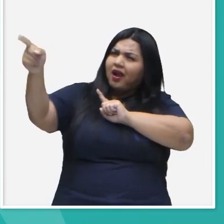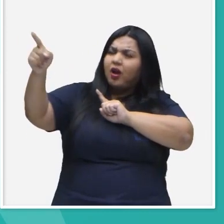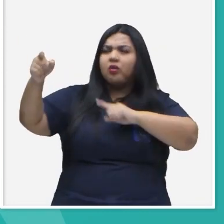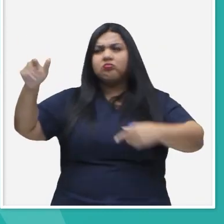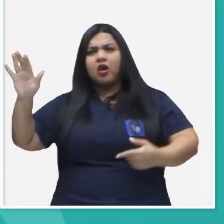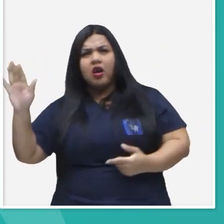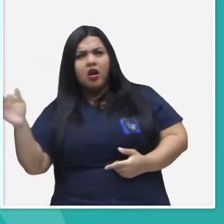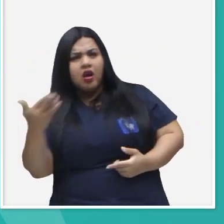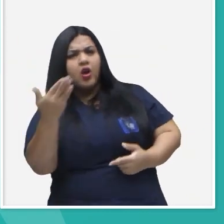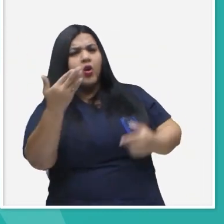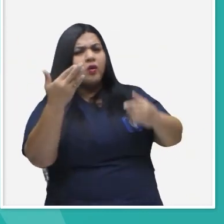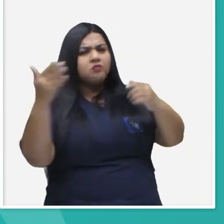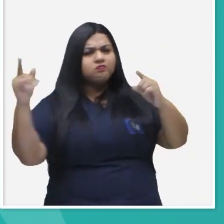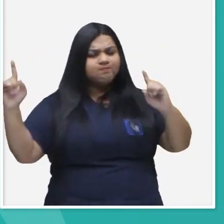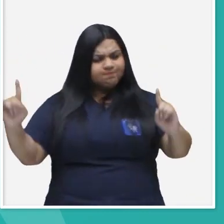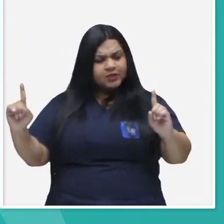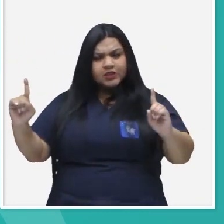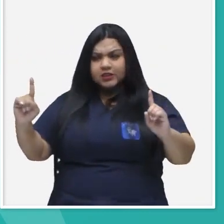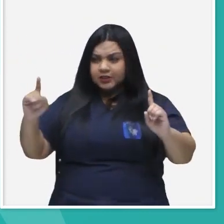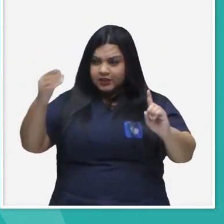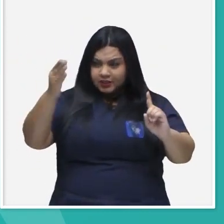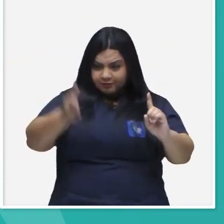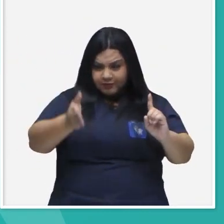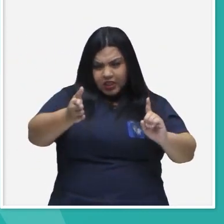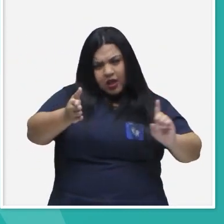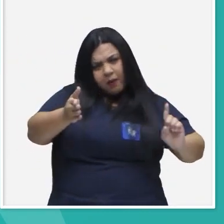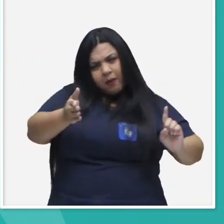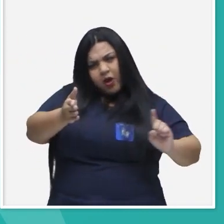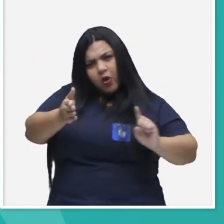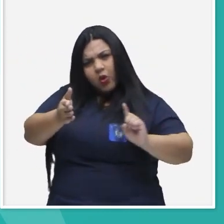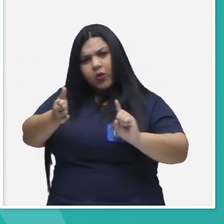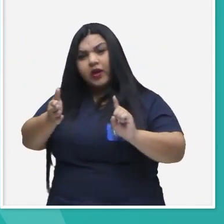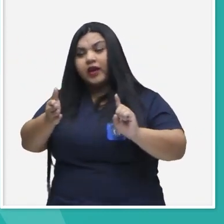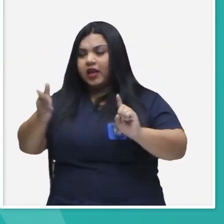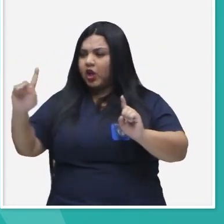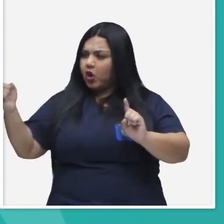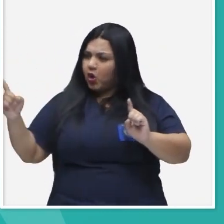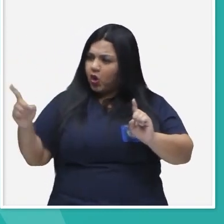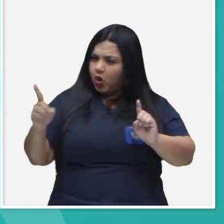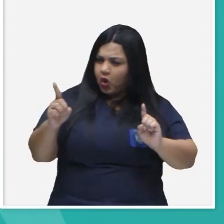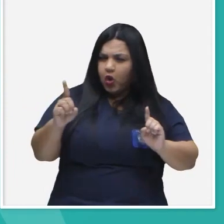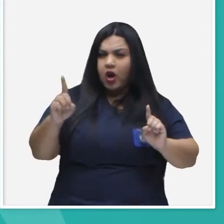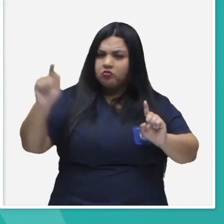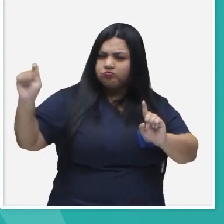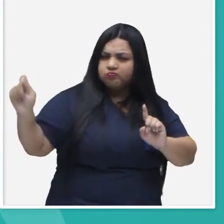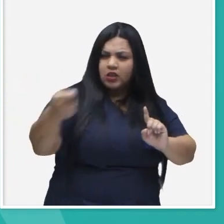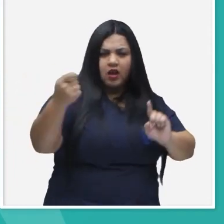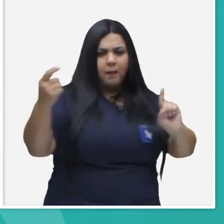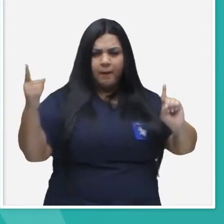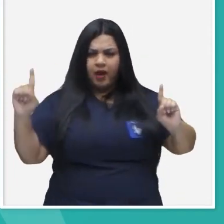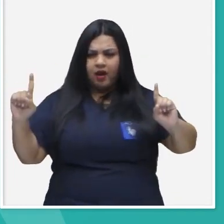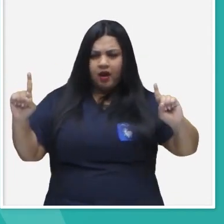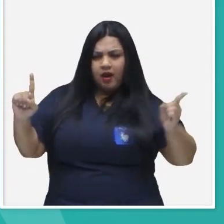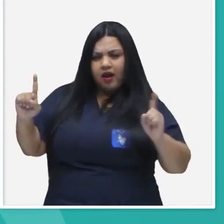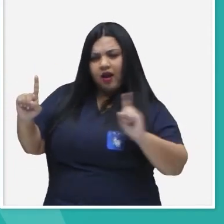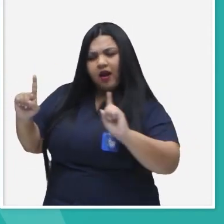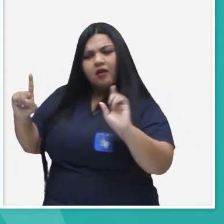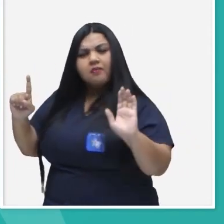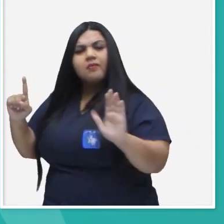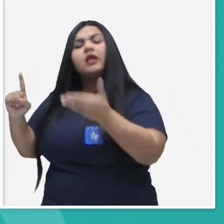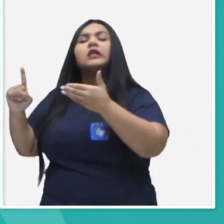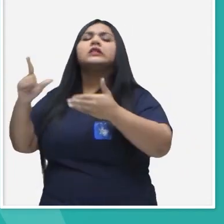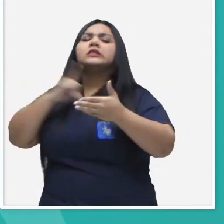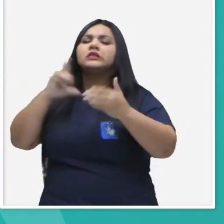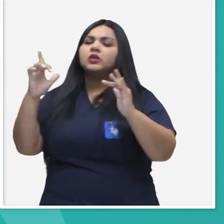mais perto da rede para fazer com que o meu adversário corra aí para alcançar as minhas bolas, tá? Então a gente tem uma